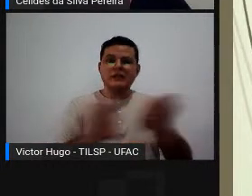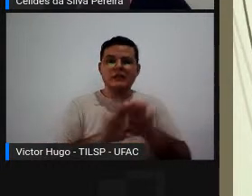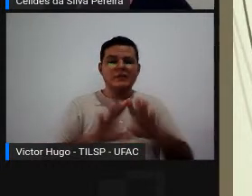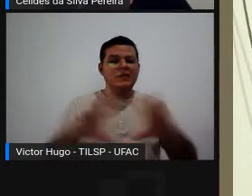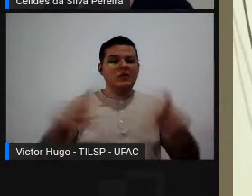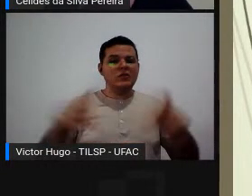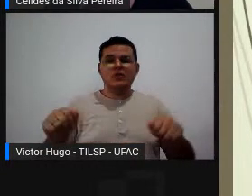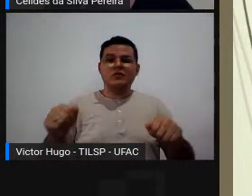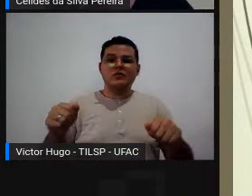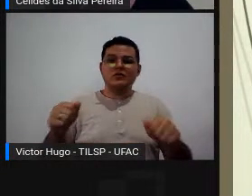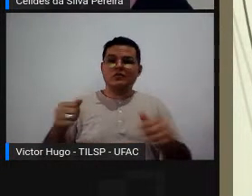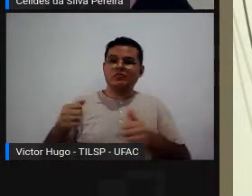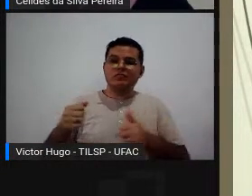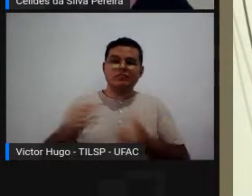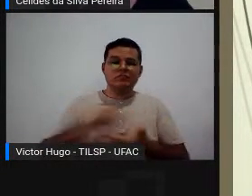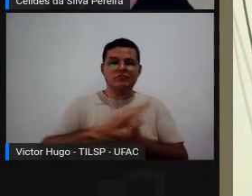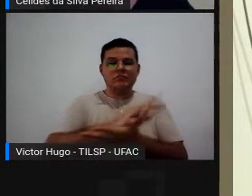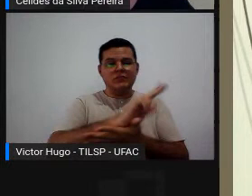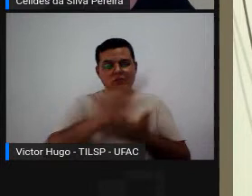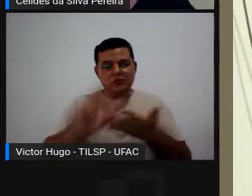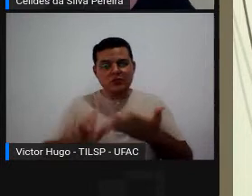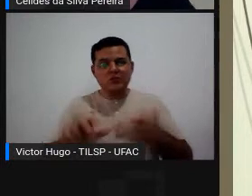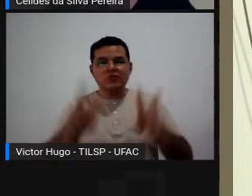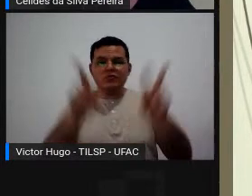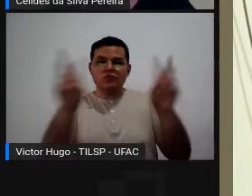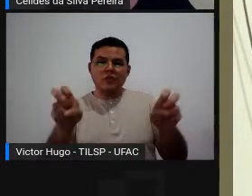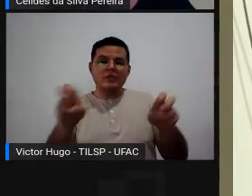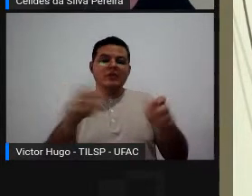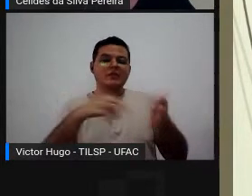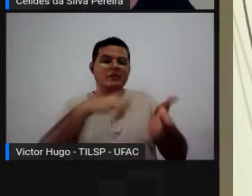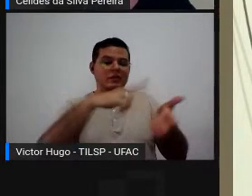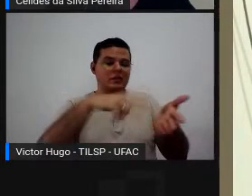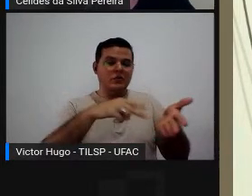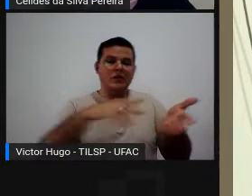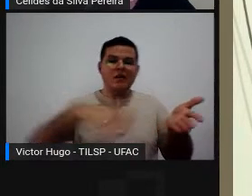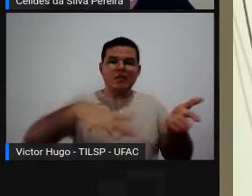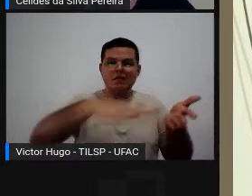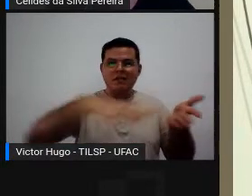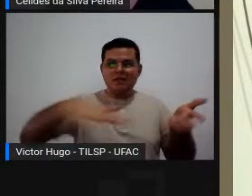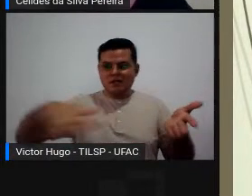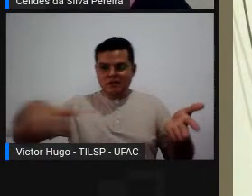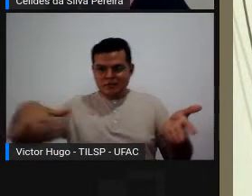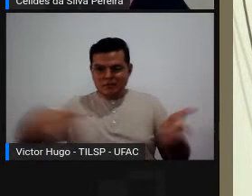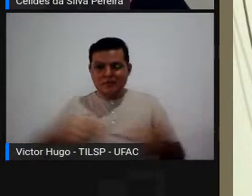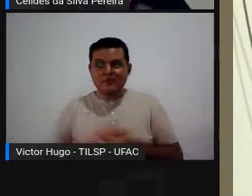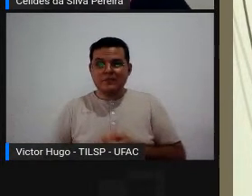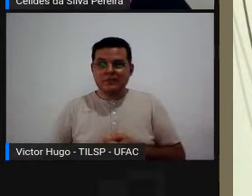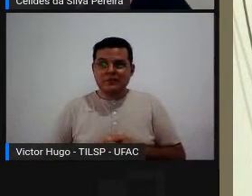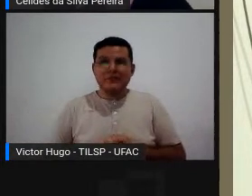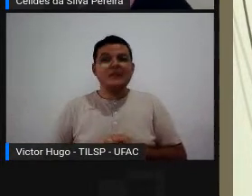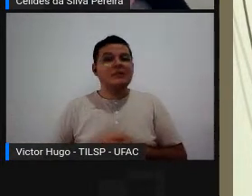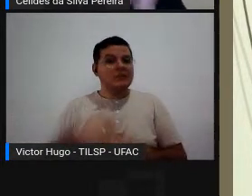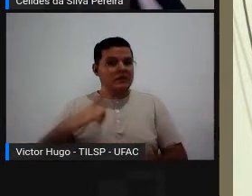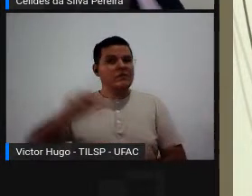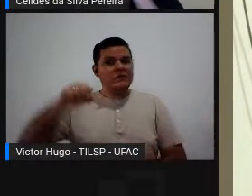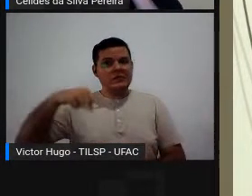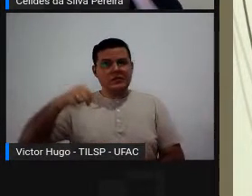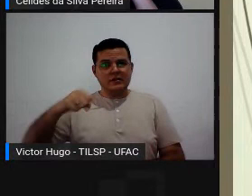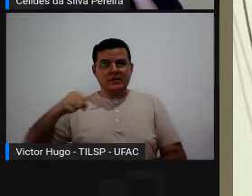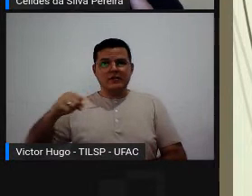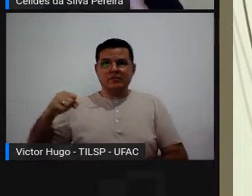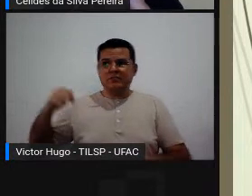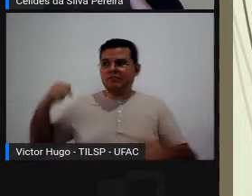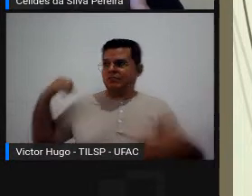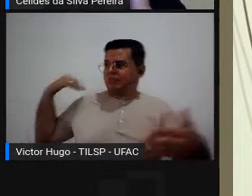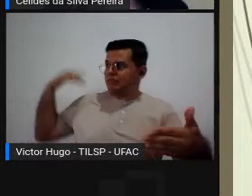várias instâncias sociais. Portanto, houve sim deslocamentos consideráveis. Hoje nós